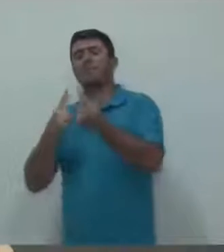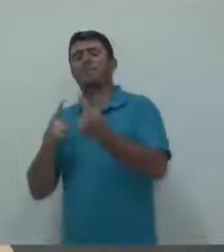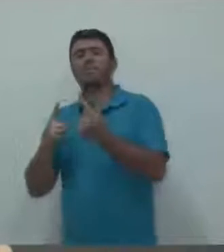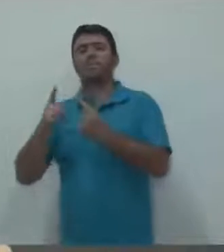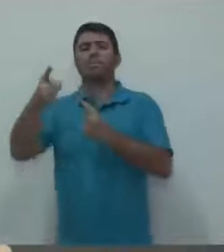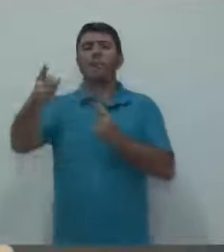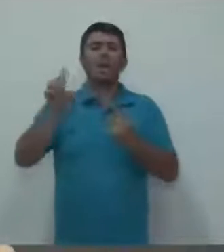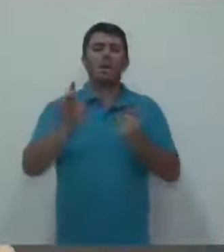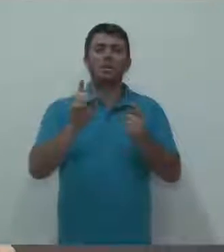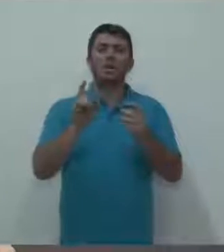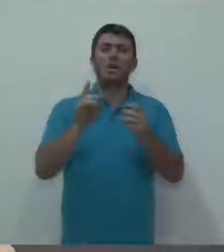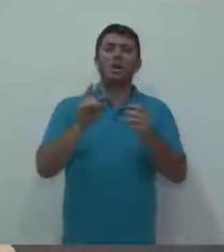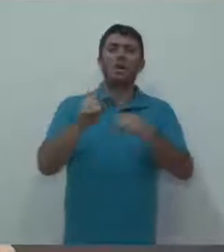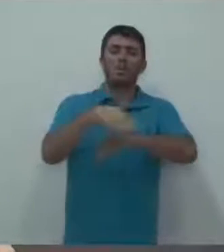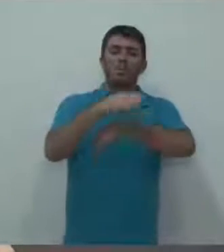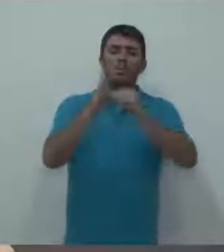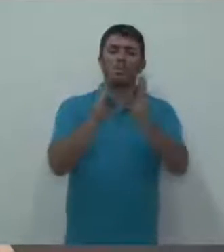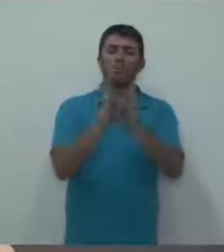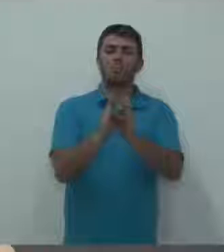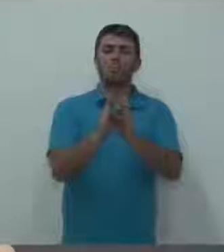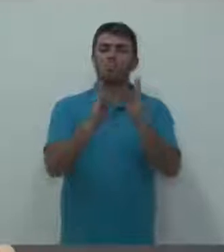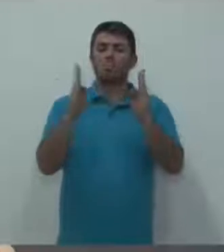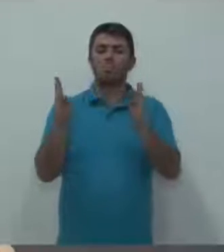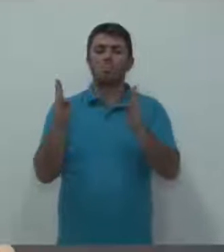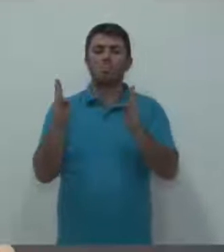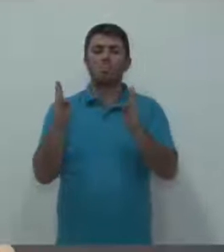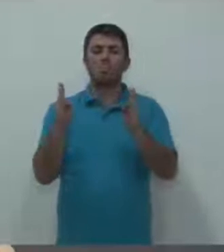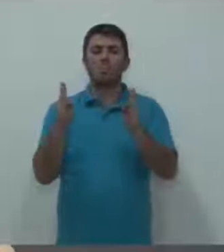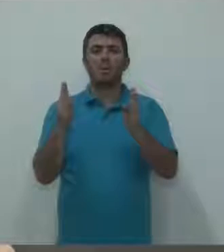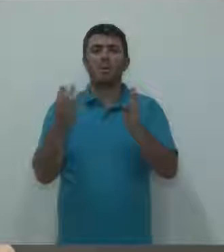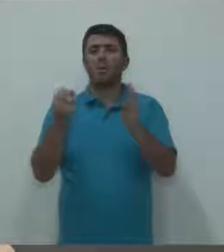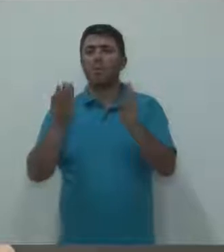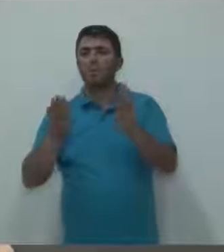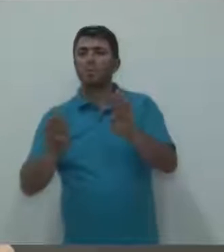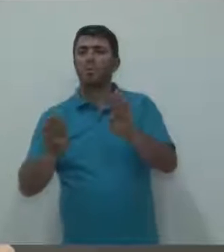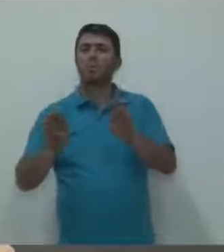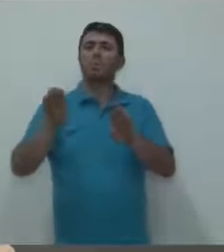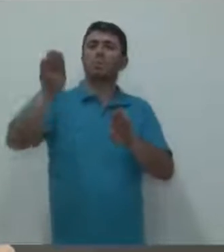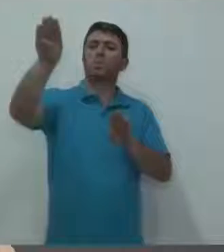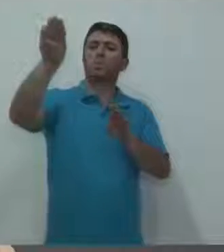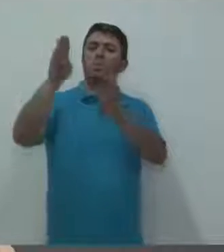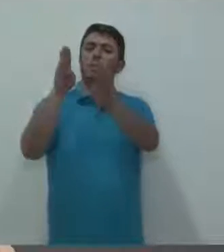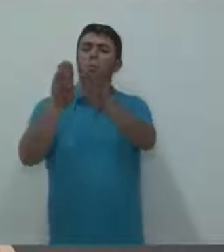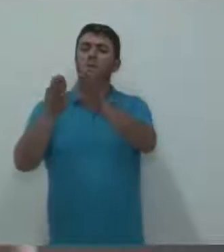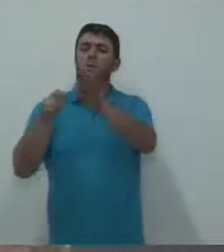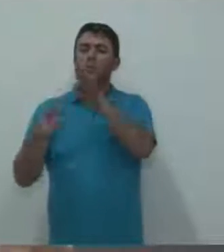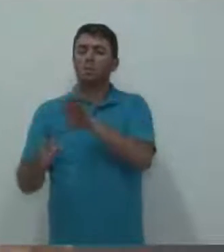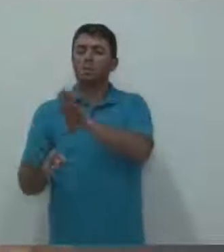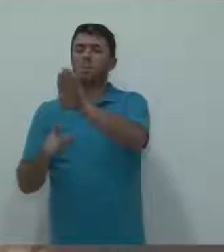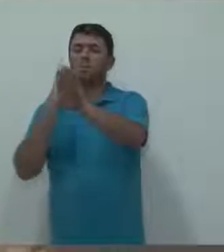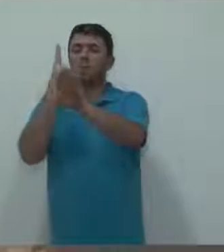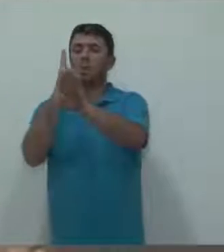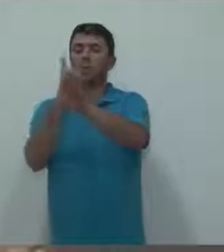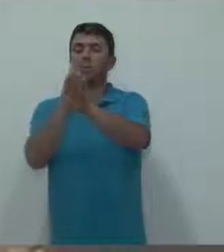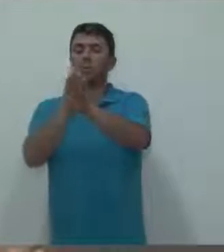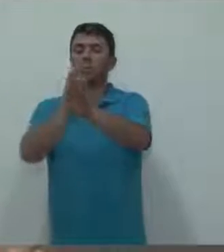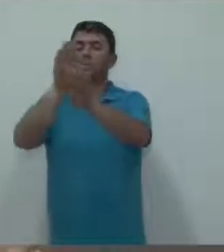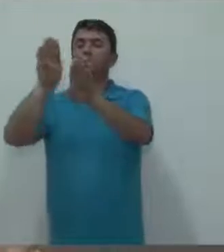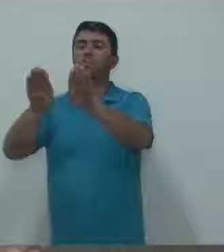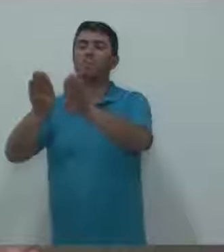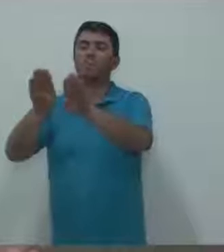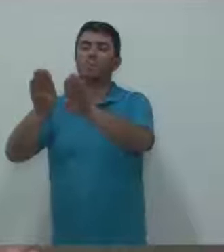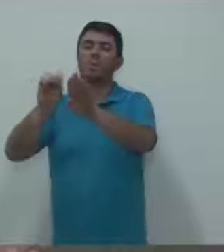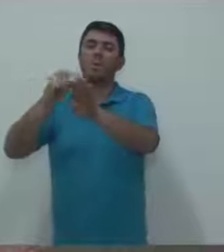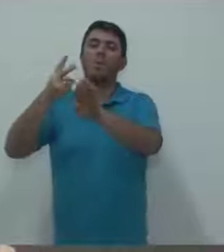pode ser mais uma mão, por exemplo, de forma a criar na subida 2 mãos para poder facilitar e uma na descida, que é o que eu acho que no máximo pode dar em